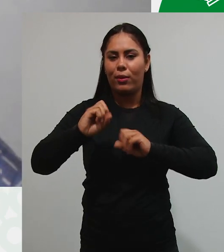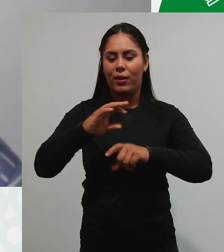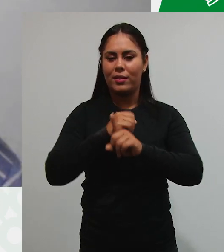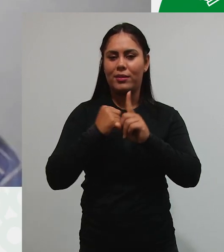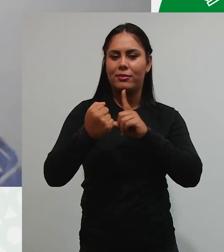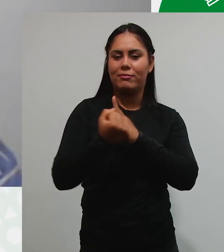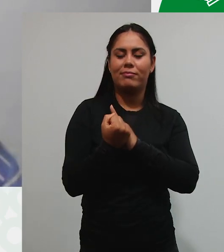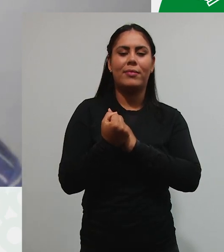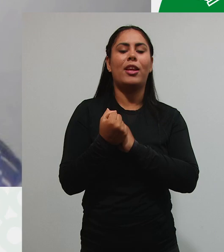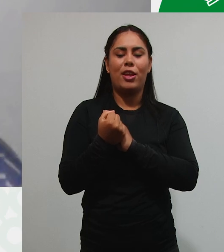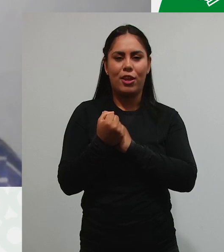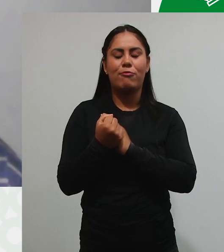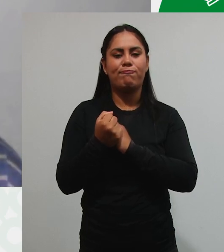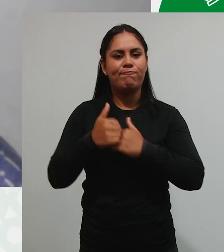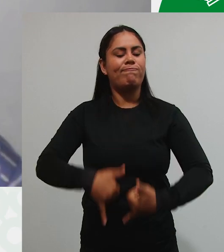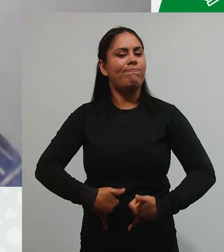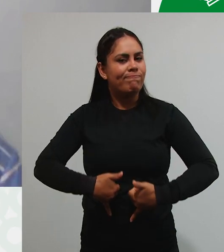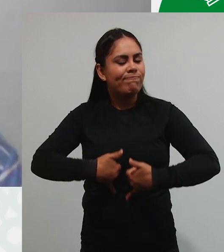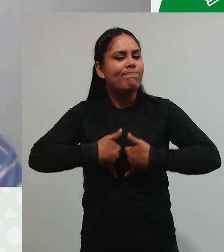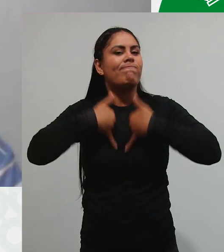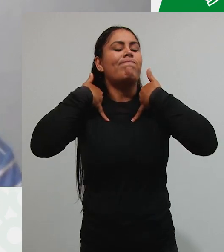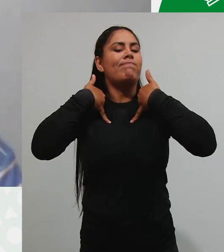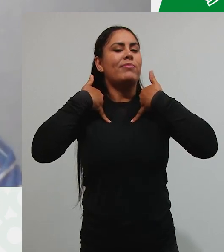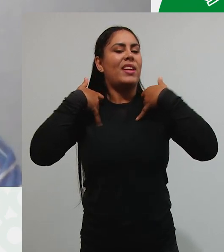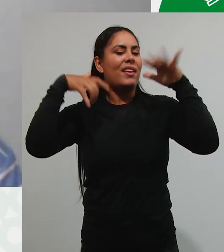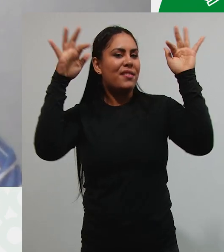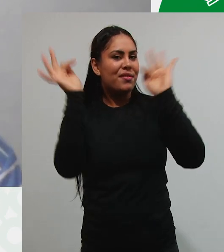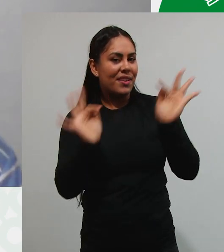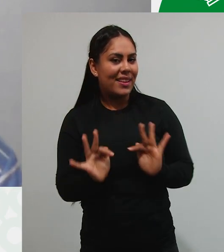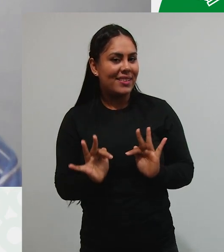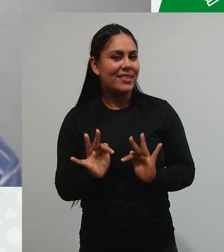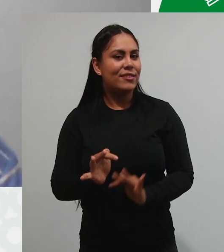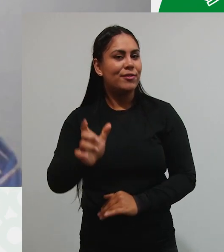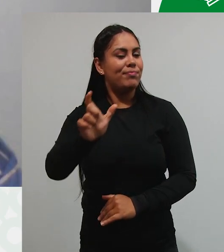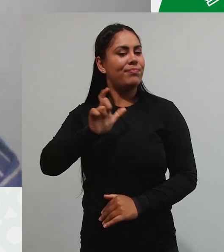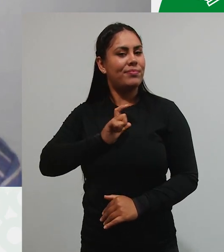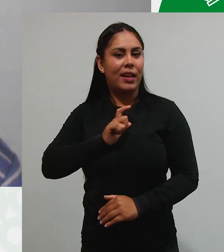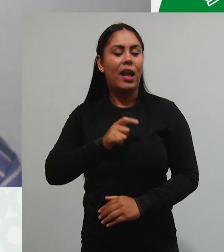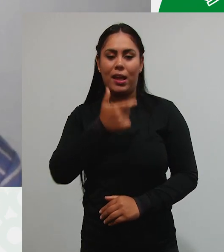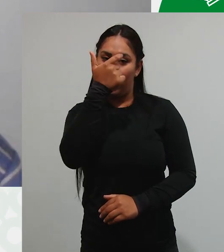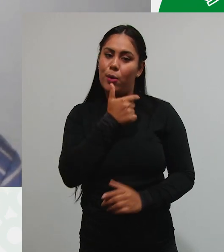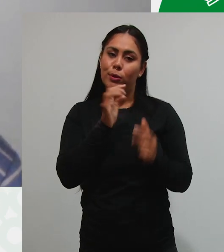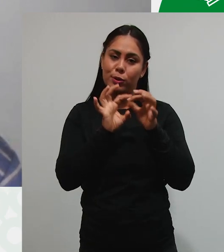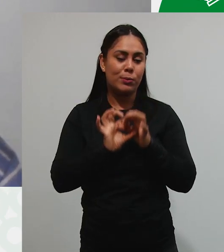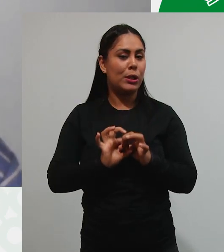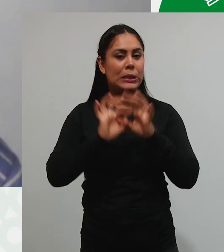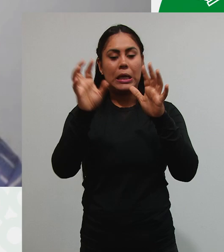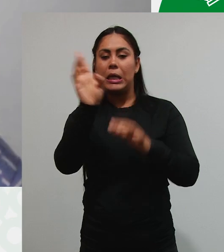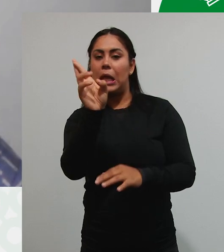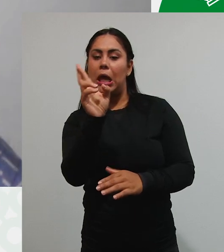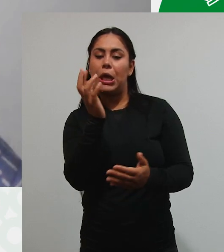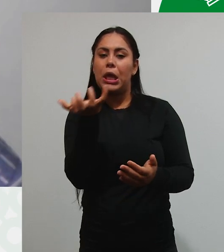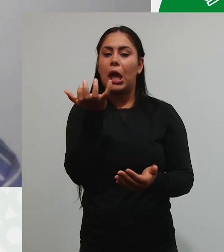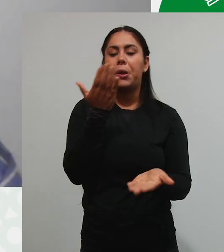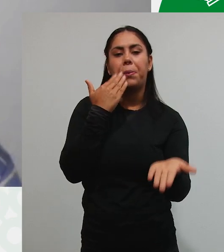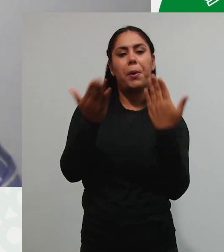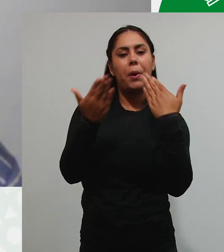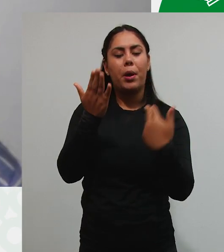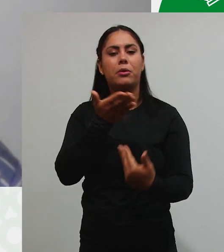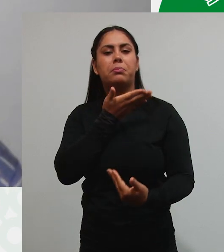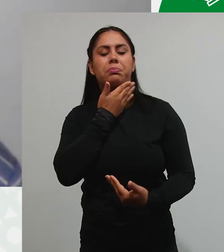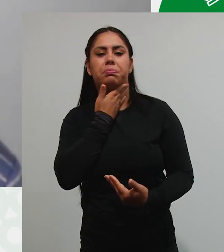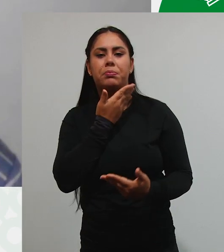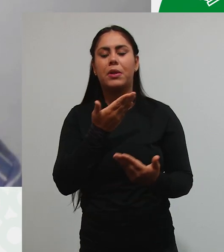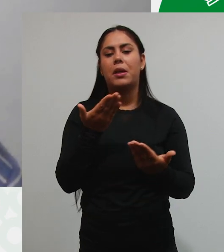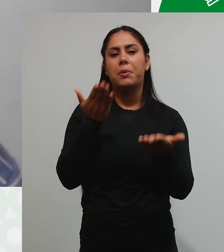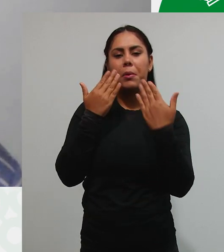educador social. Fiquei extremamente honrado com o convite e fico à disposição aí para quem